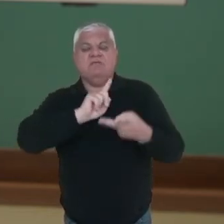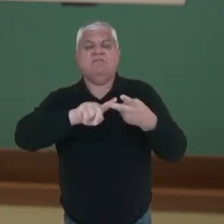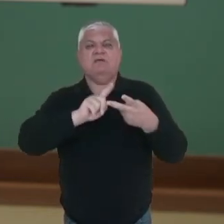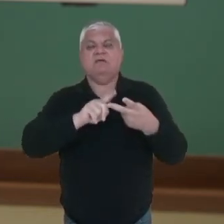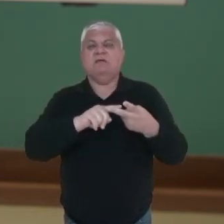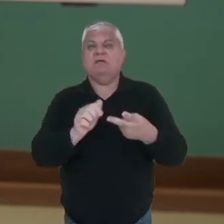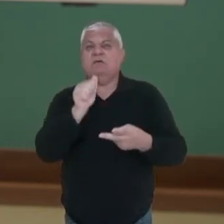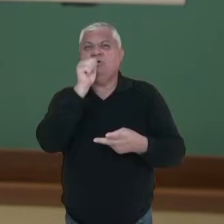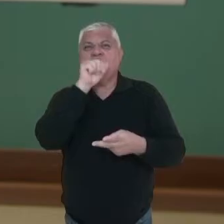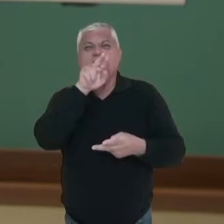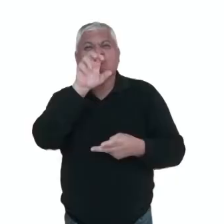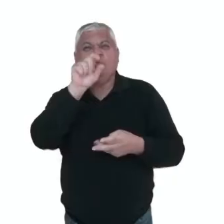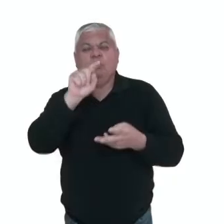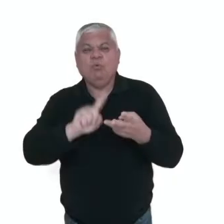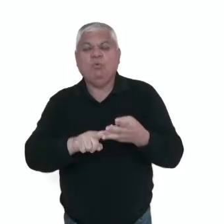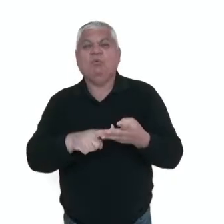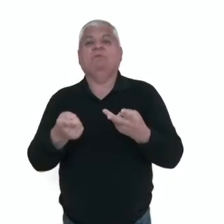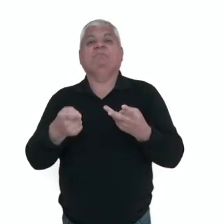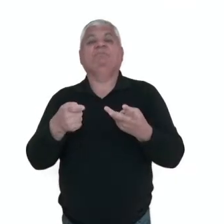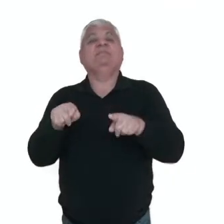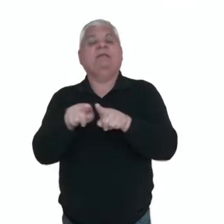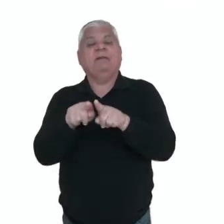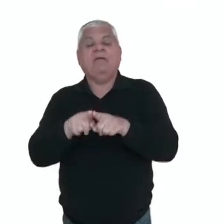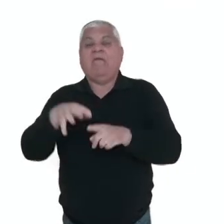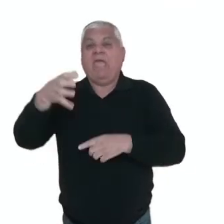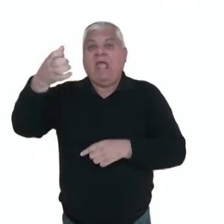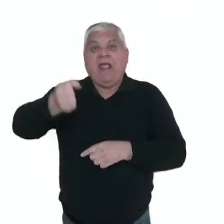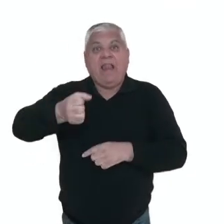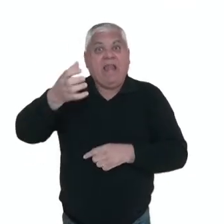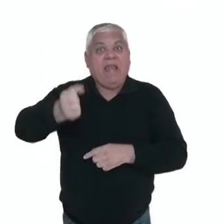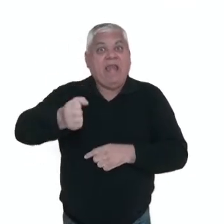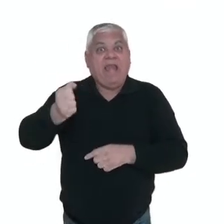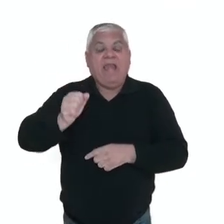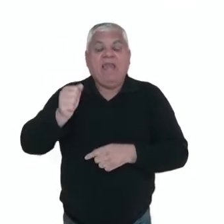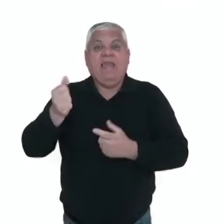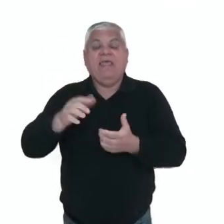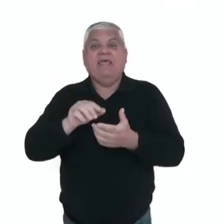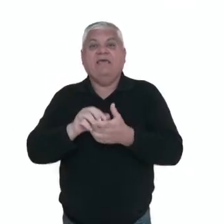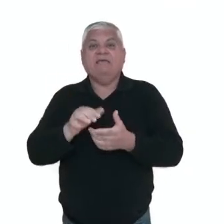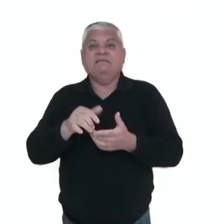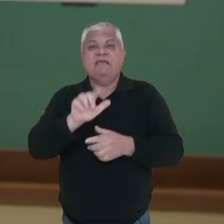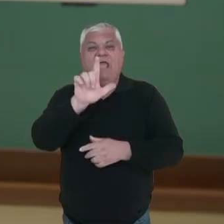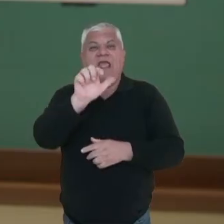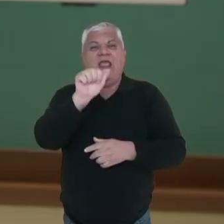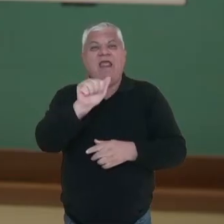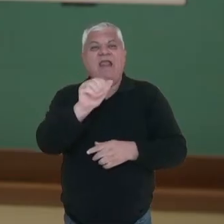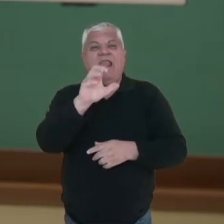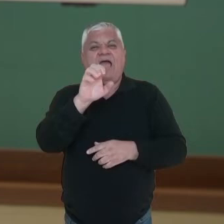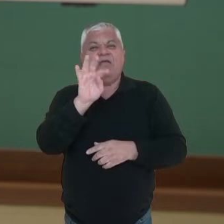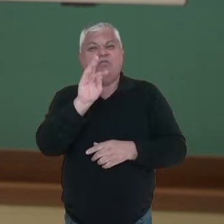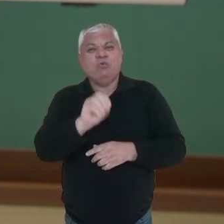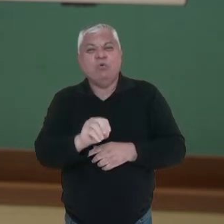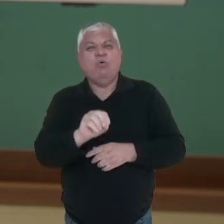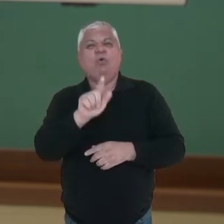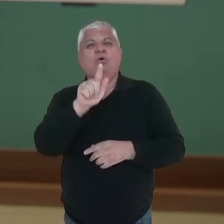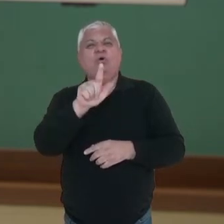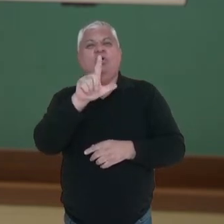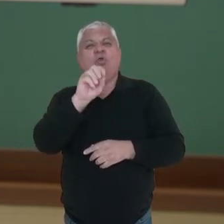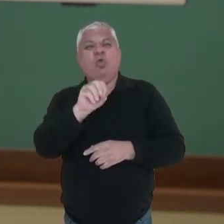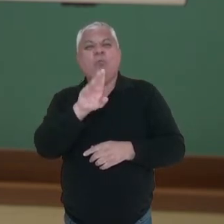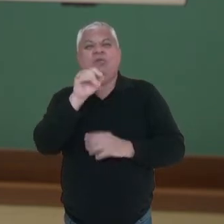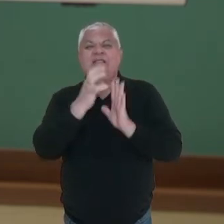produção de plantas nutritivas, leite sem lactoglobulina, que é tem pessoas que têm alergia